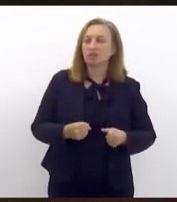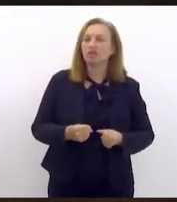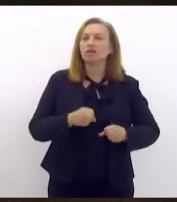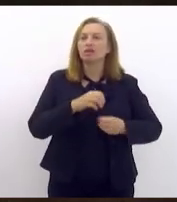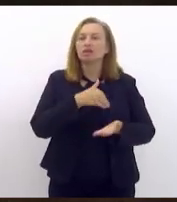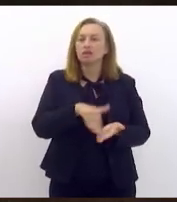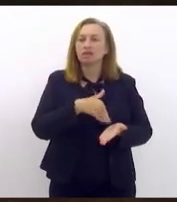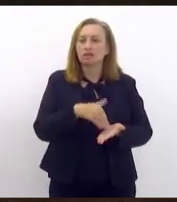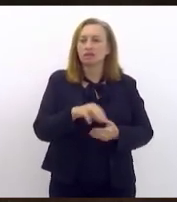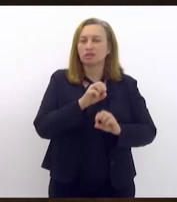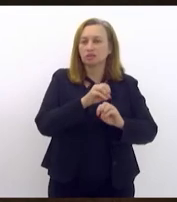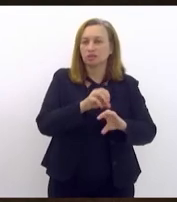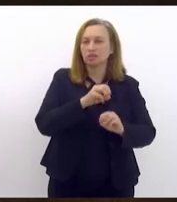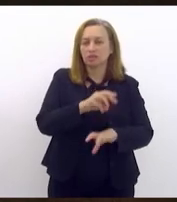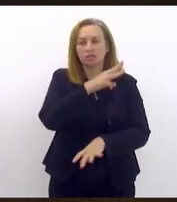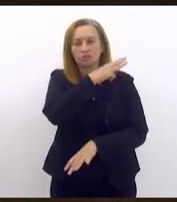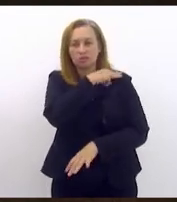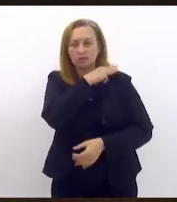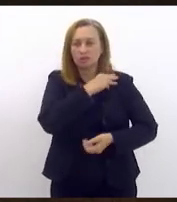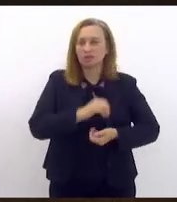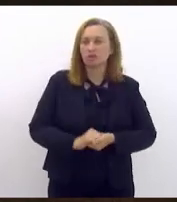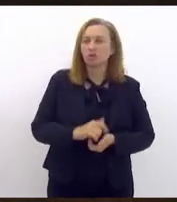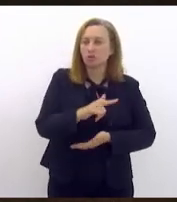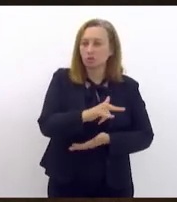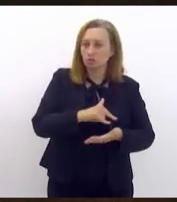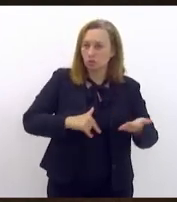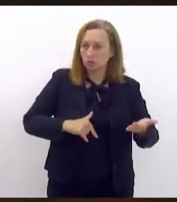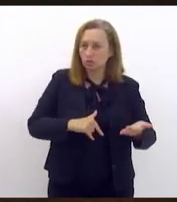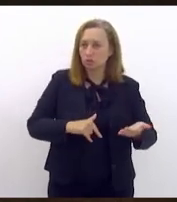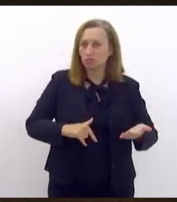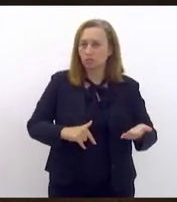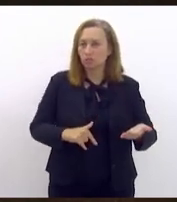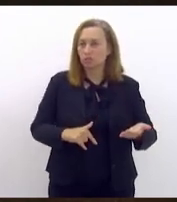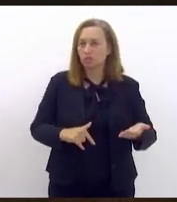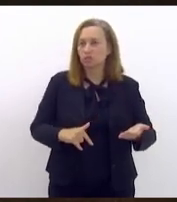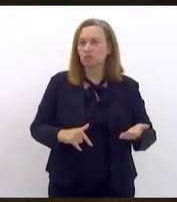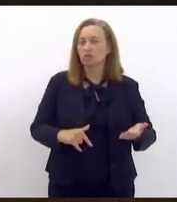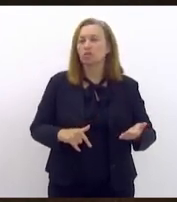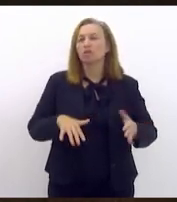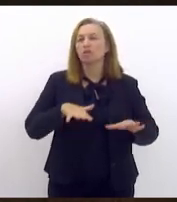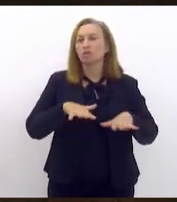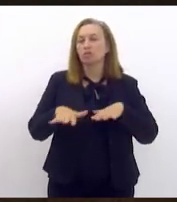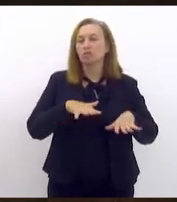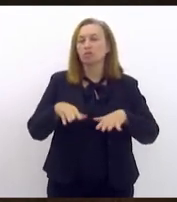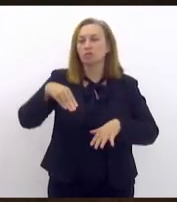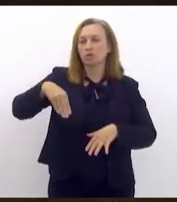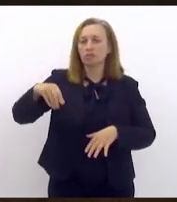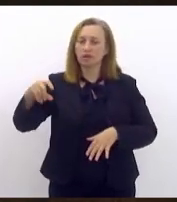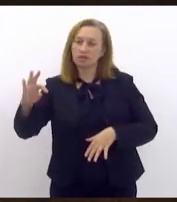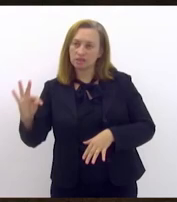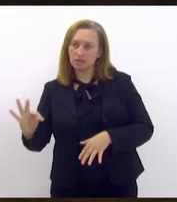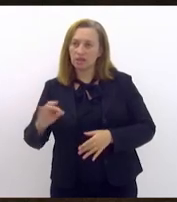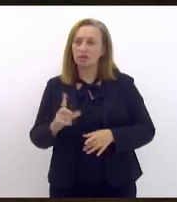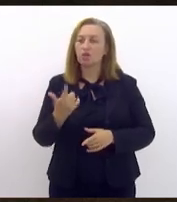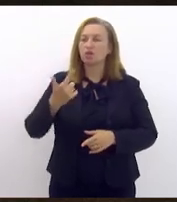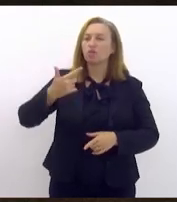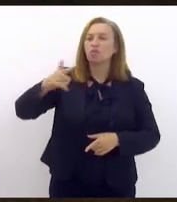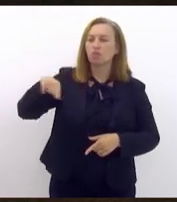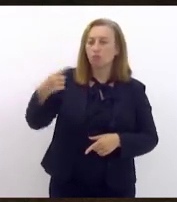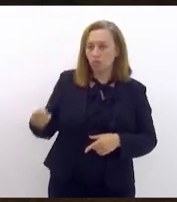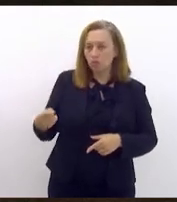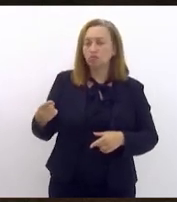Ensino Médio, colocamos um documento feito pelo Movimento Fiéis Sem Teto e eu entreguei um outro